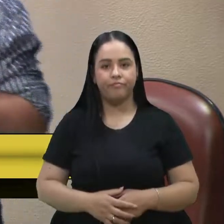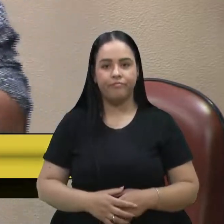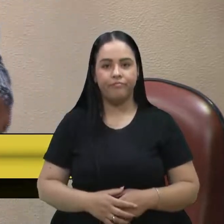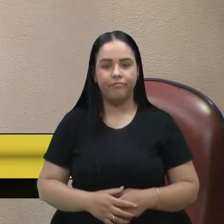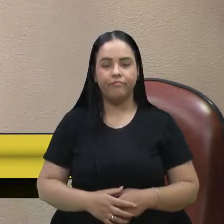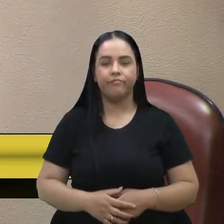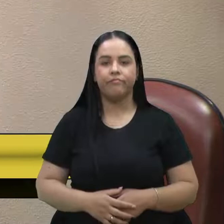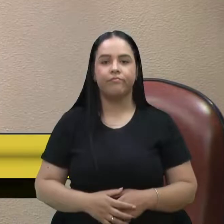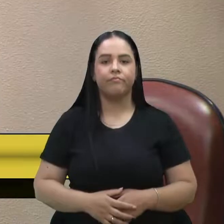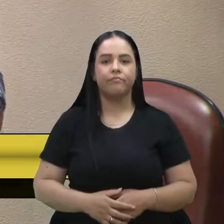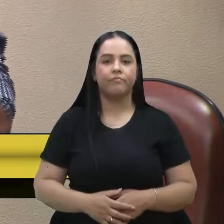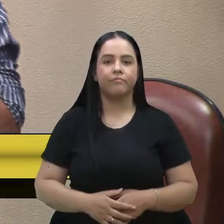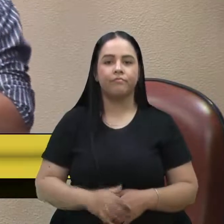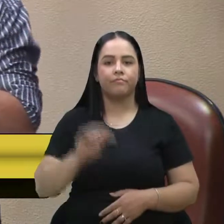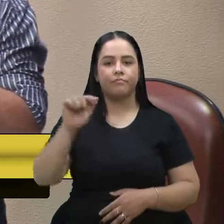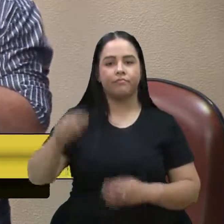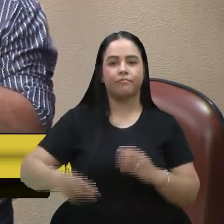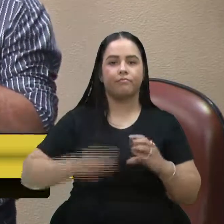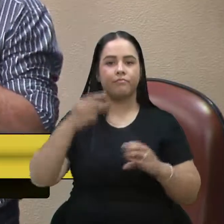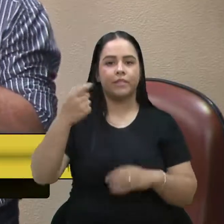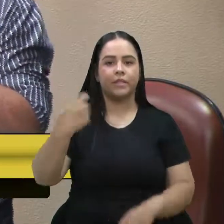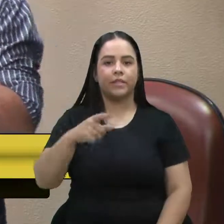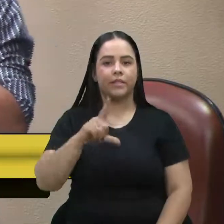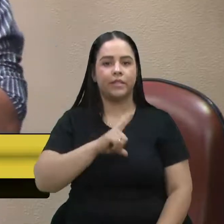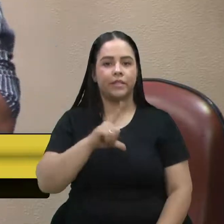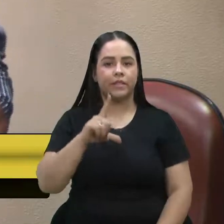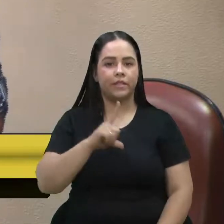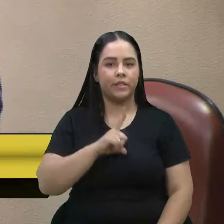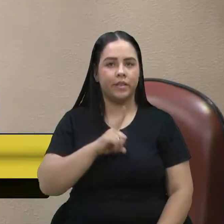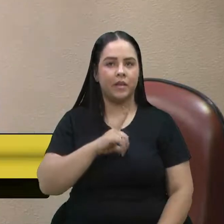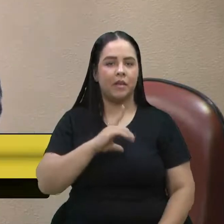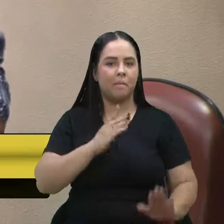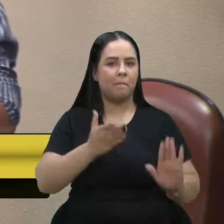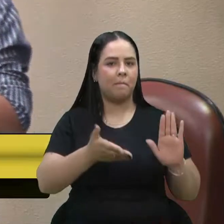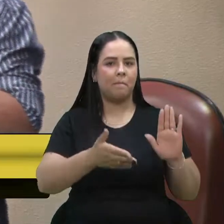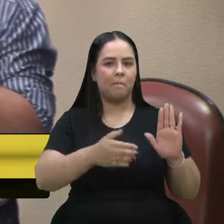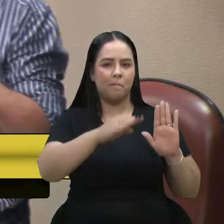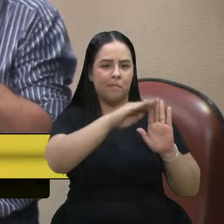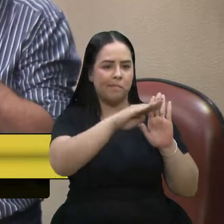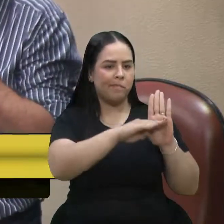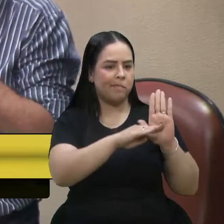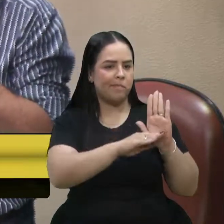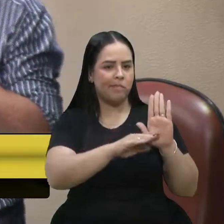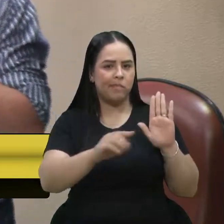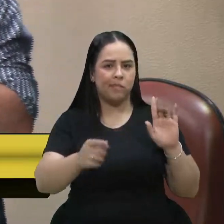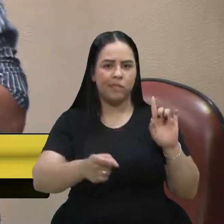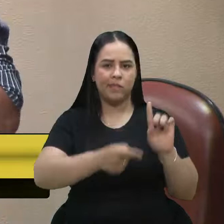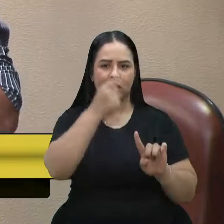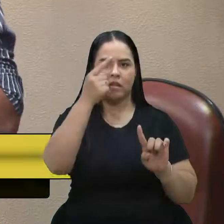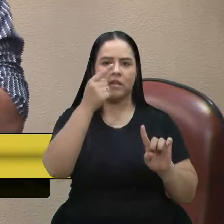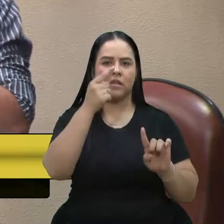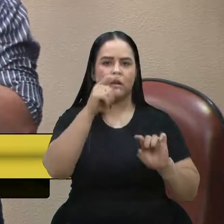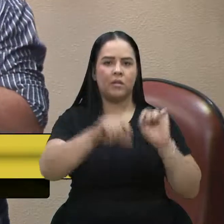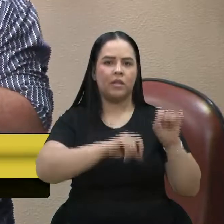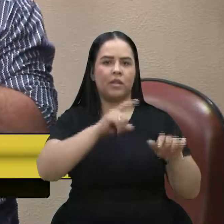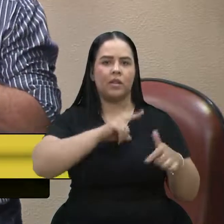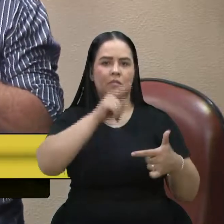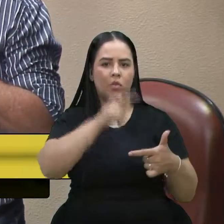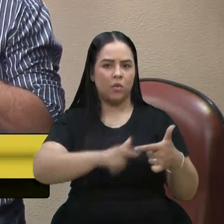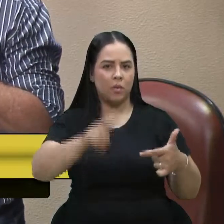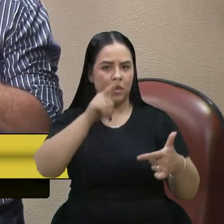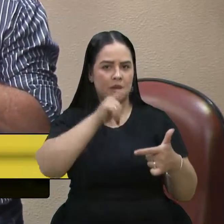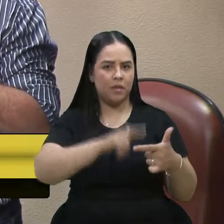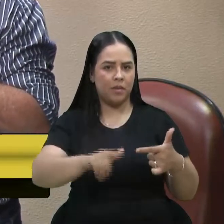E esta casa tem que ter como pautas únicas os problemas que estão caindo no colo